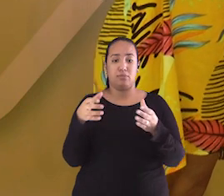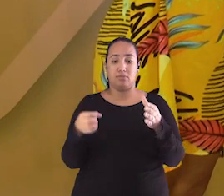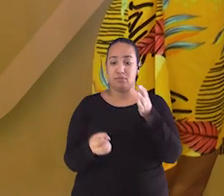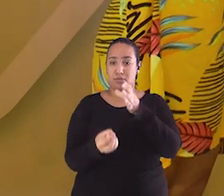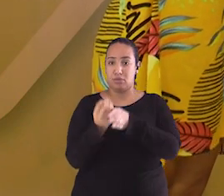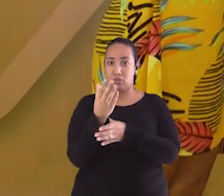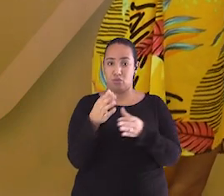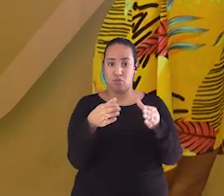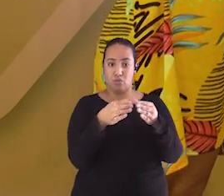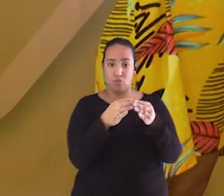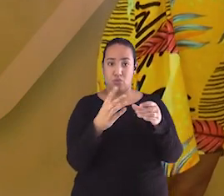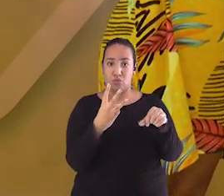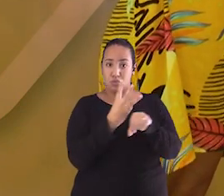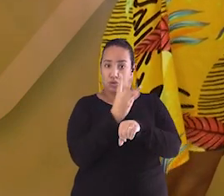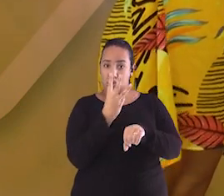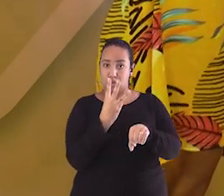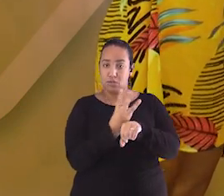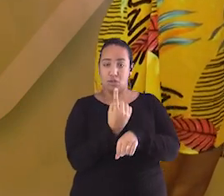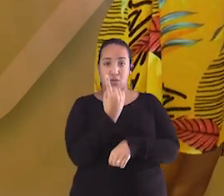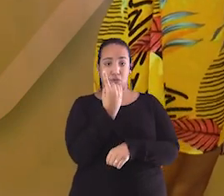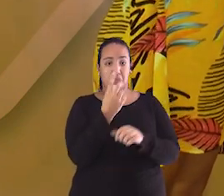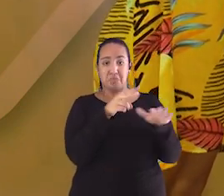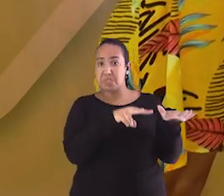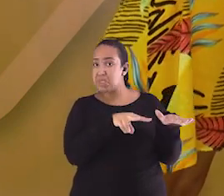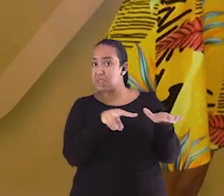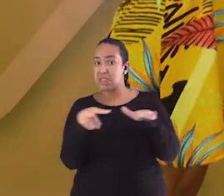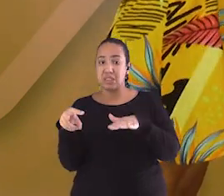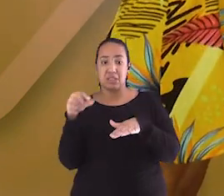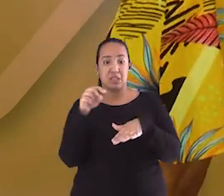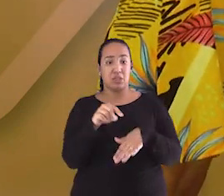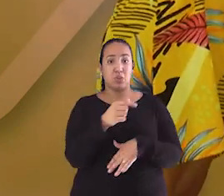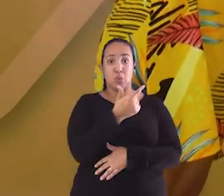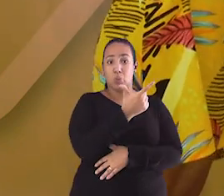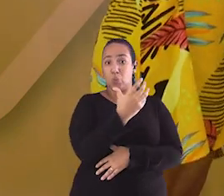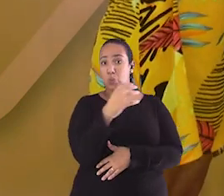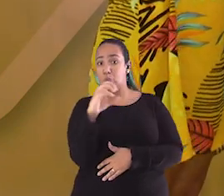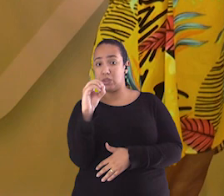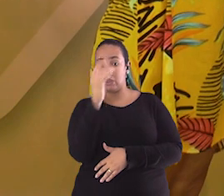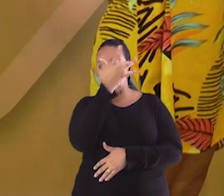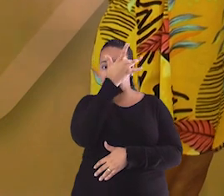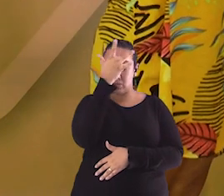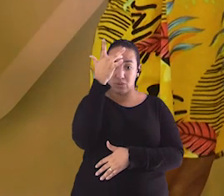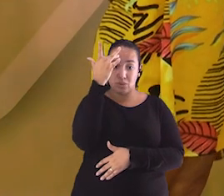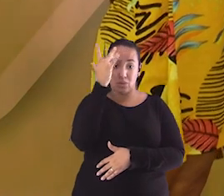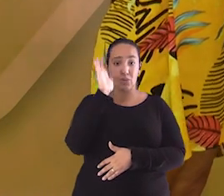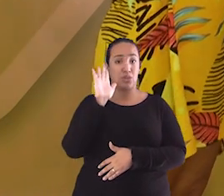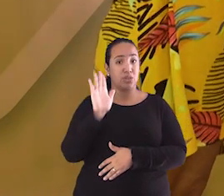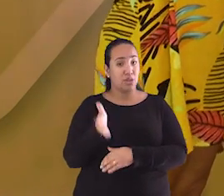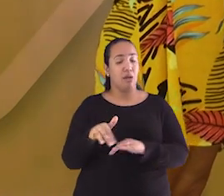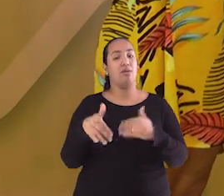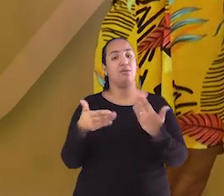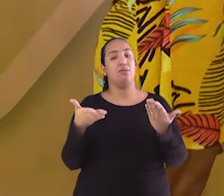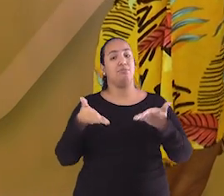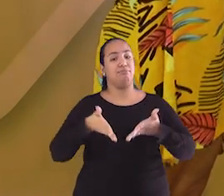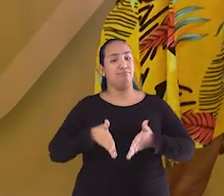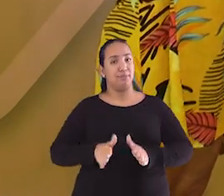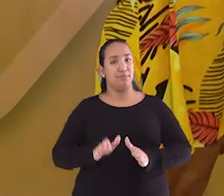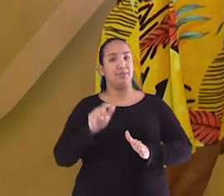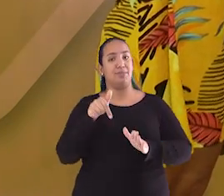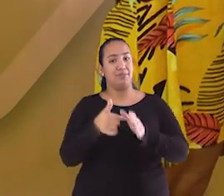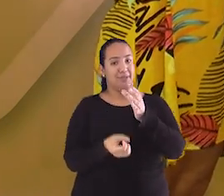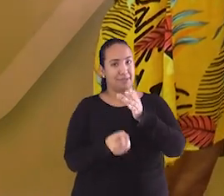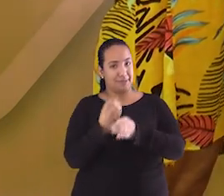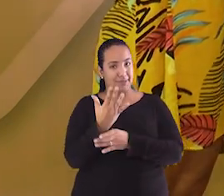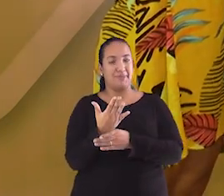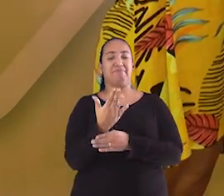WhatsApp. E esse grupo de WhatsApp, em uma semana, se tornou assim, mais de 200 pessoas. E aí nasceu o Carecica Down.